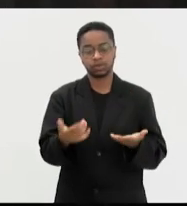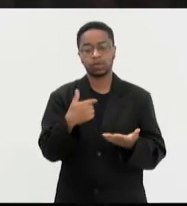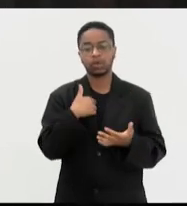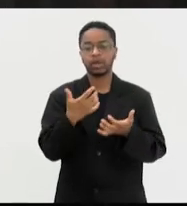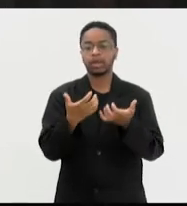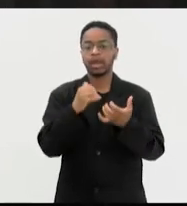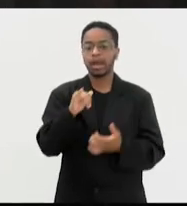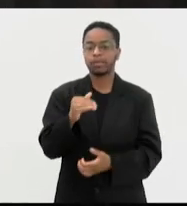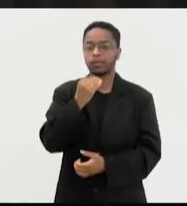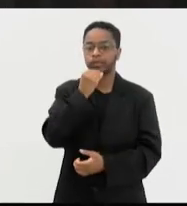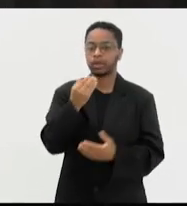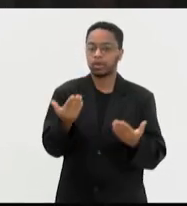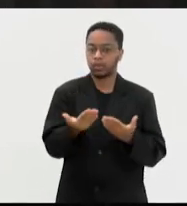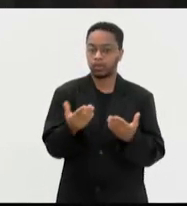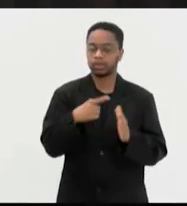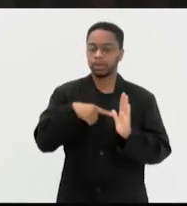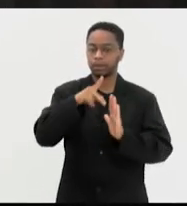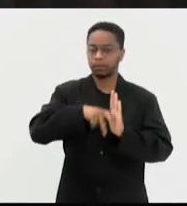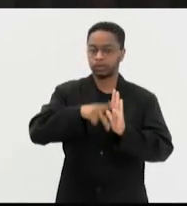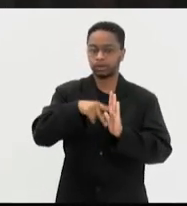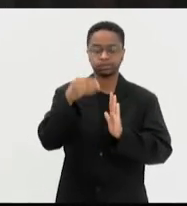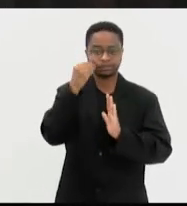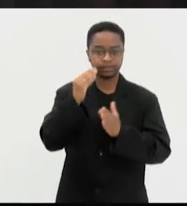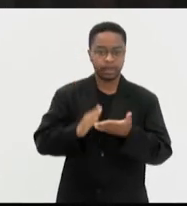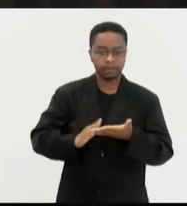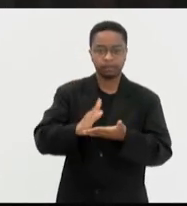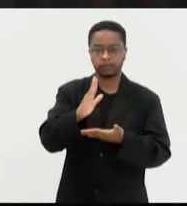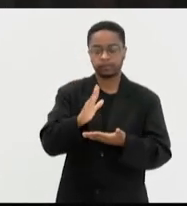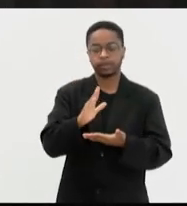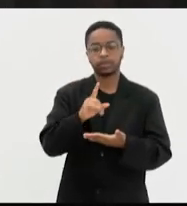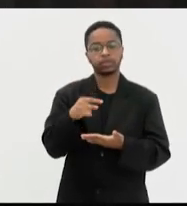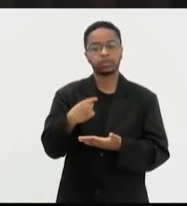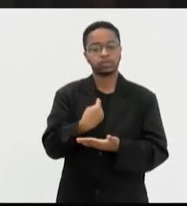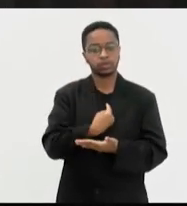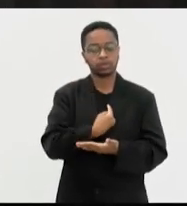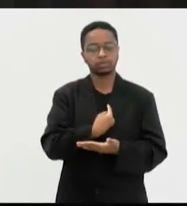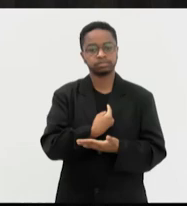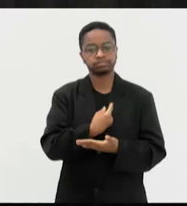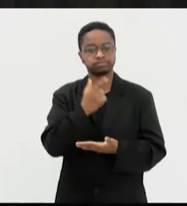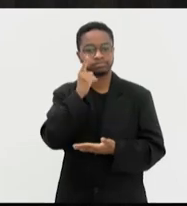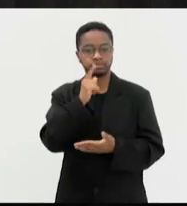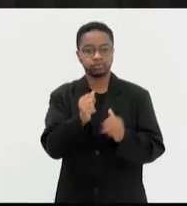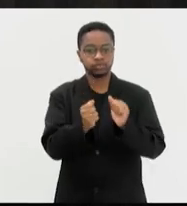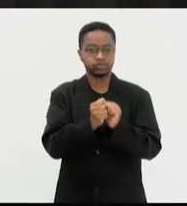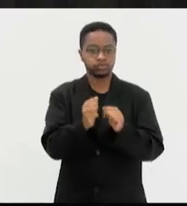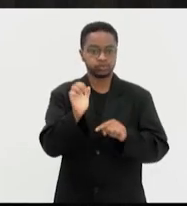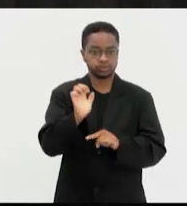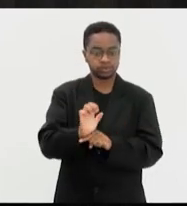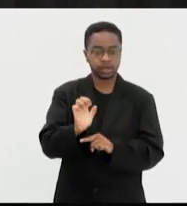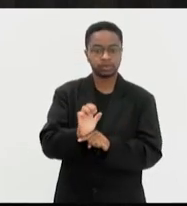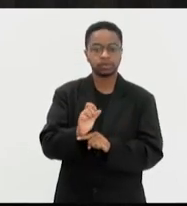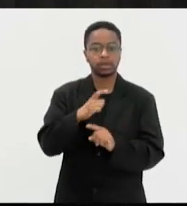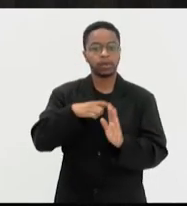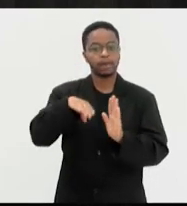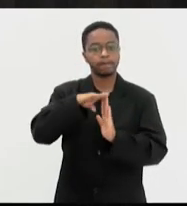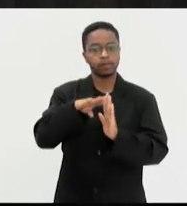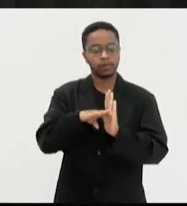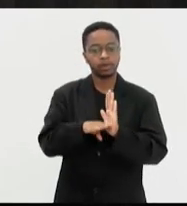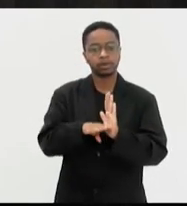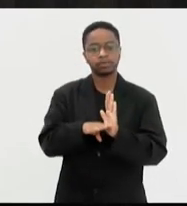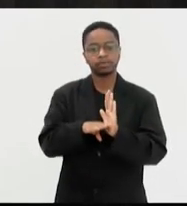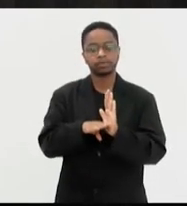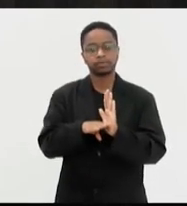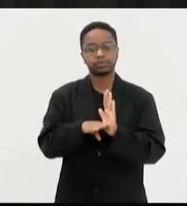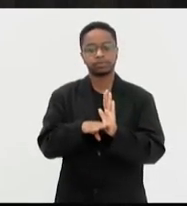aproveitar que esse projeto sendo aprovado que a gente possa através do estado que é um se um programa estabelecer como fonte